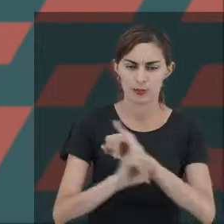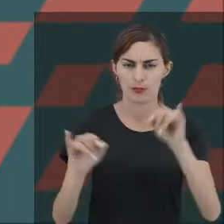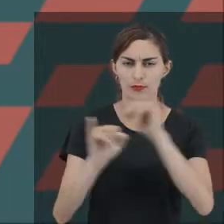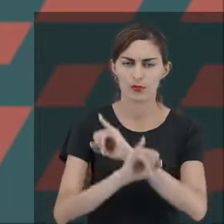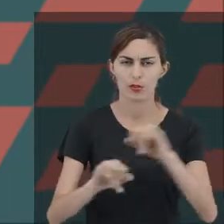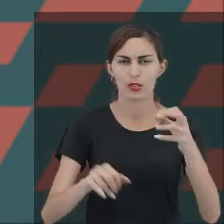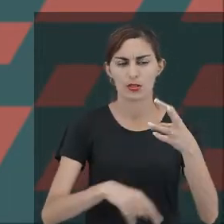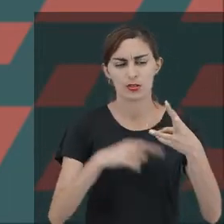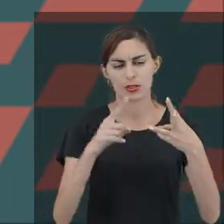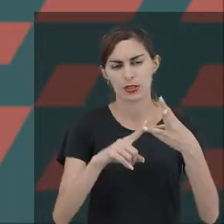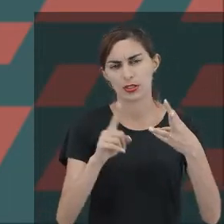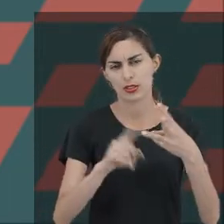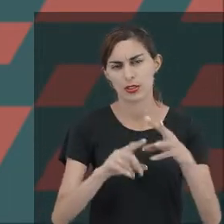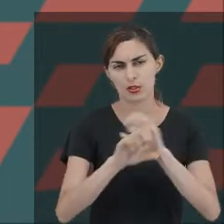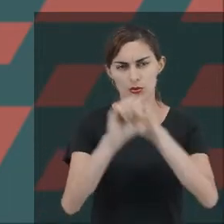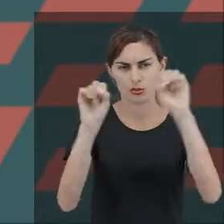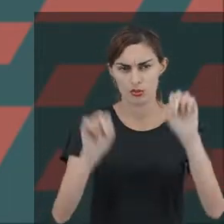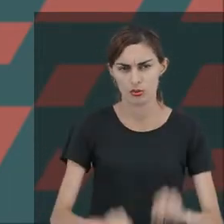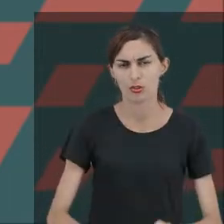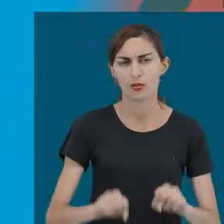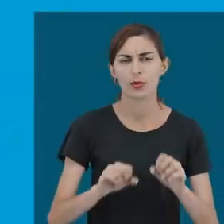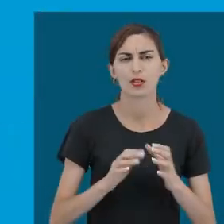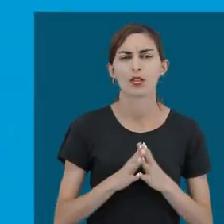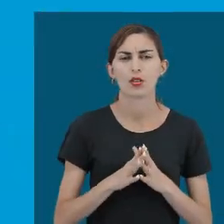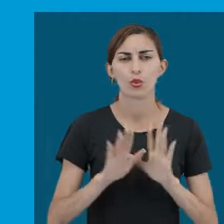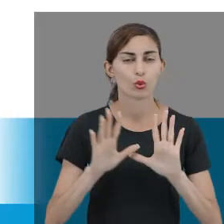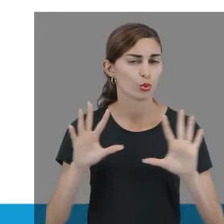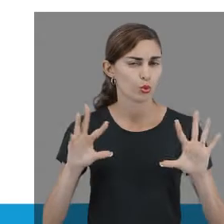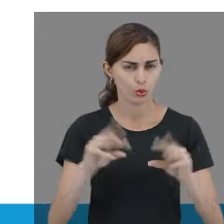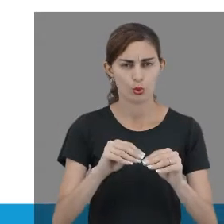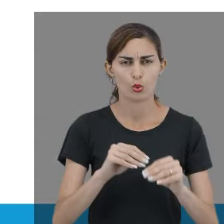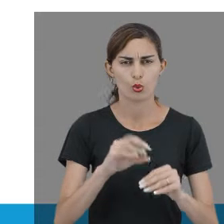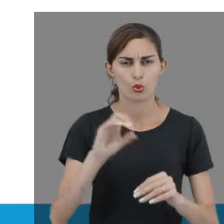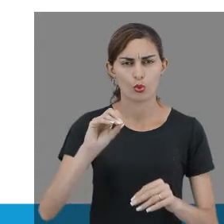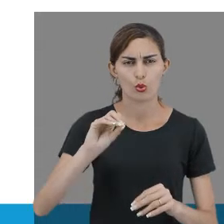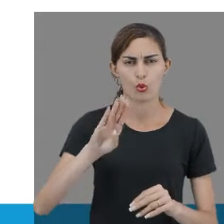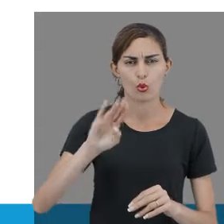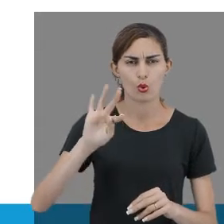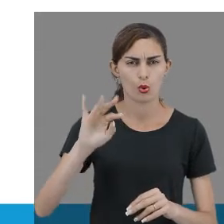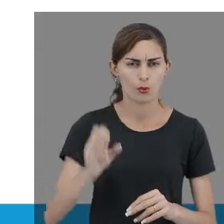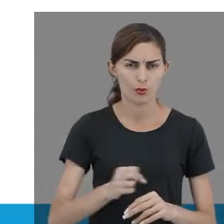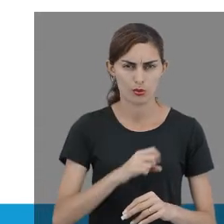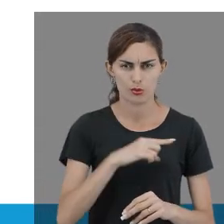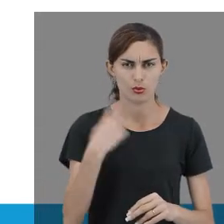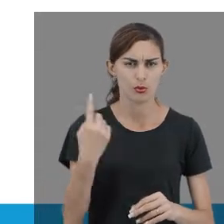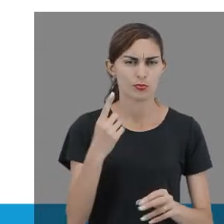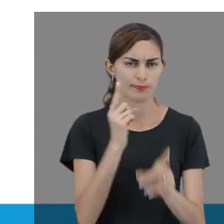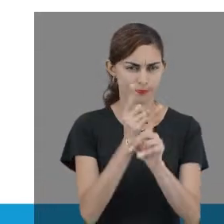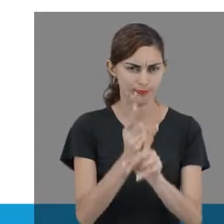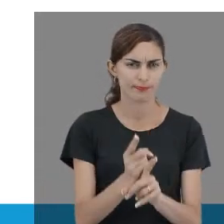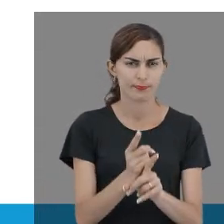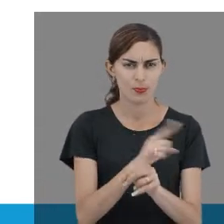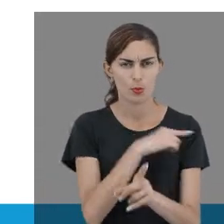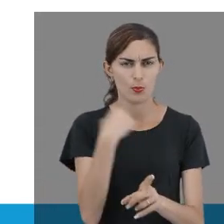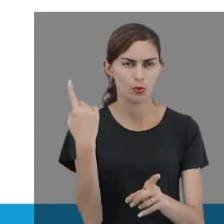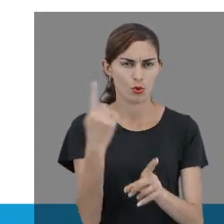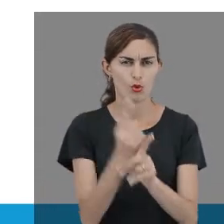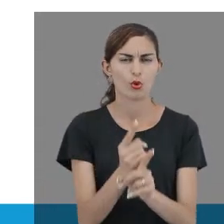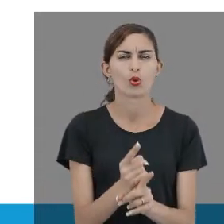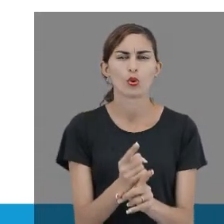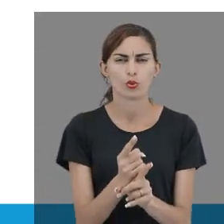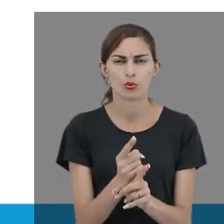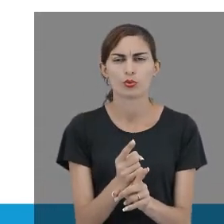Zika, do Sistema de Informação de Mortalidade, é um terceiro sistema. Então, todo óbito suspeito de síndrome congênita do